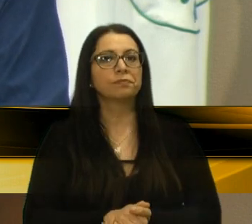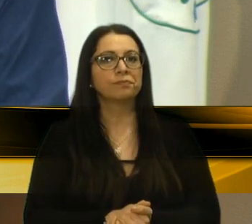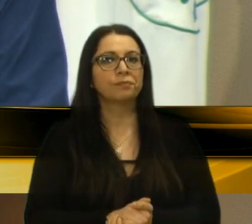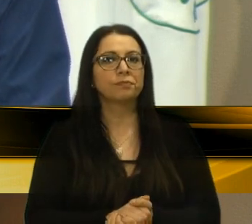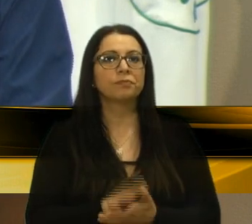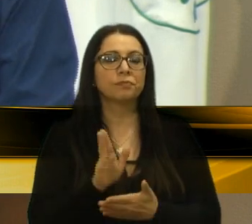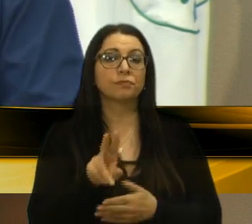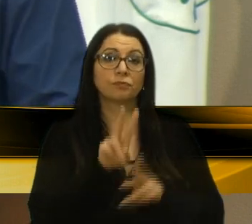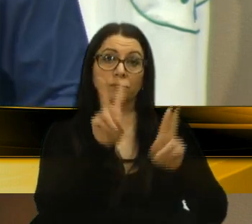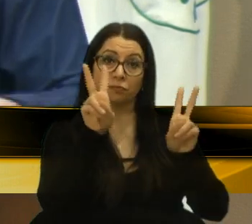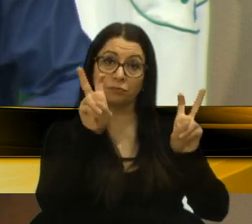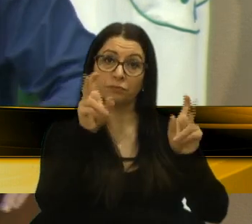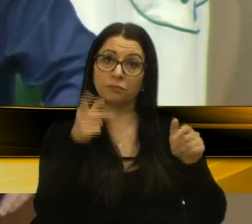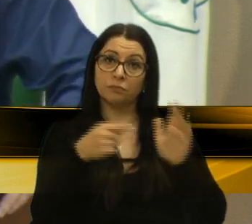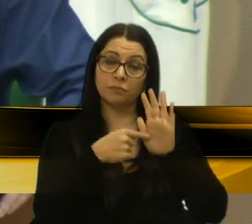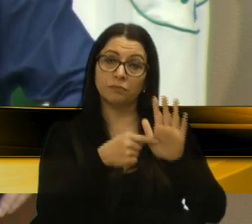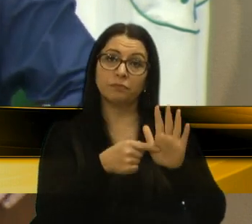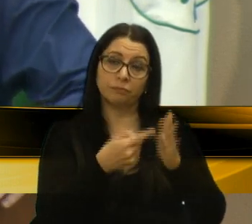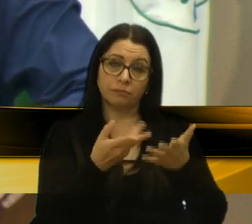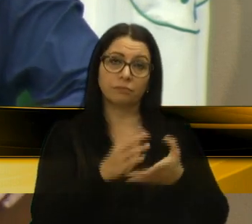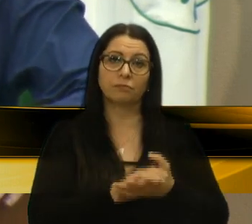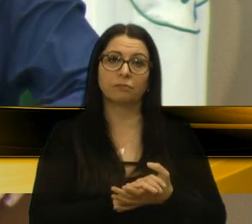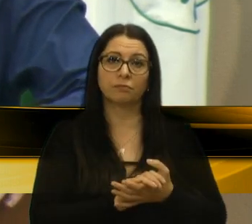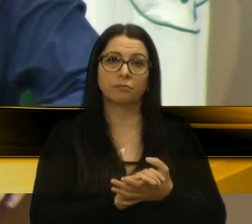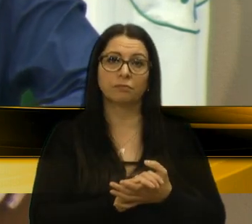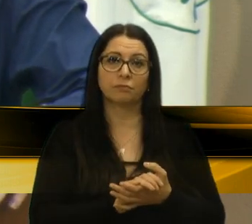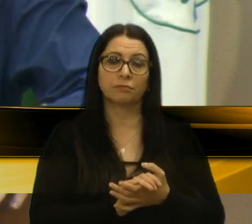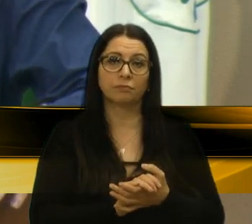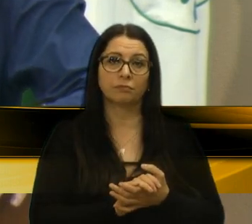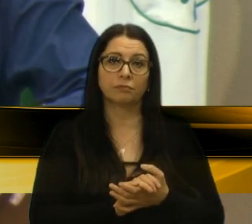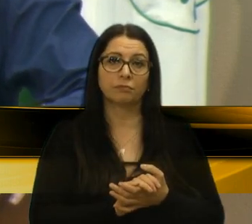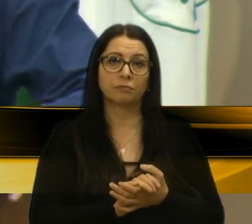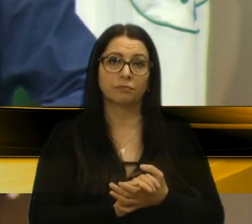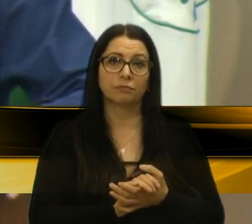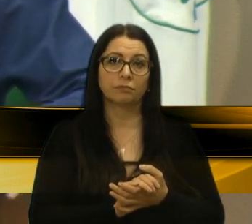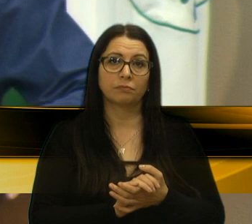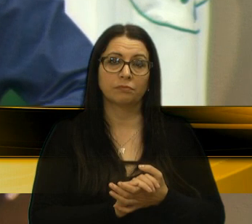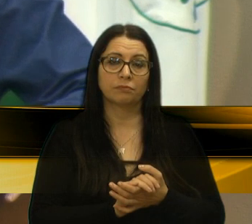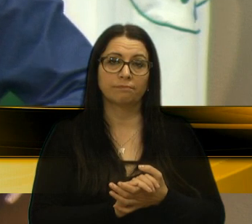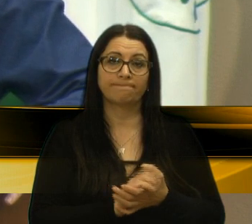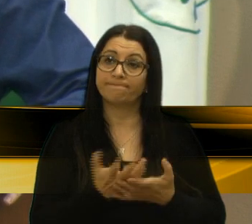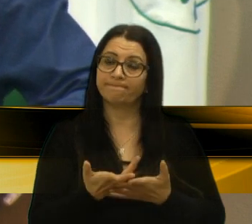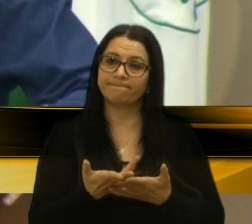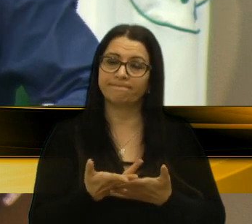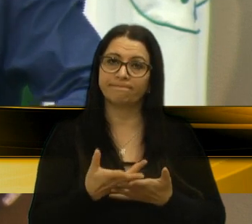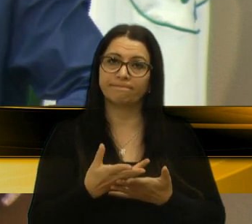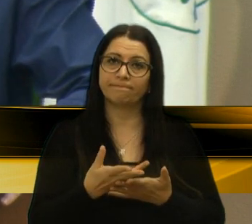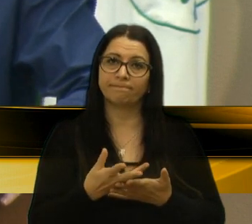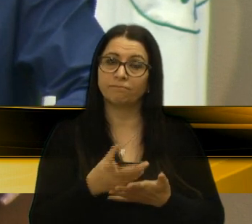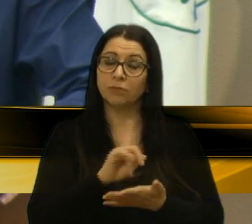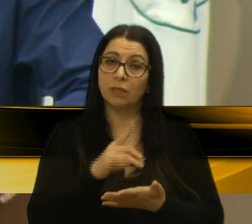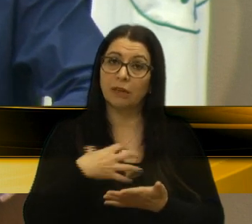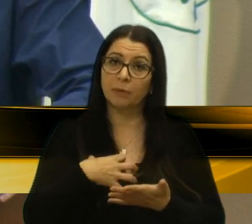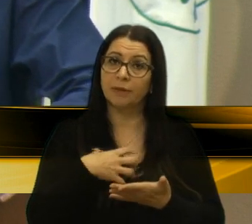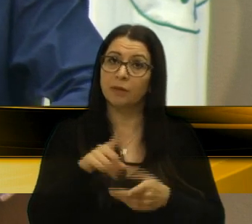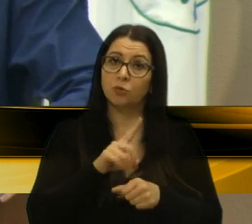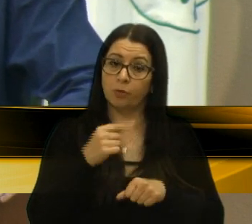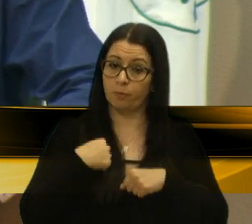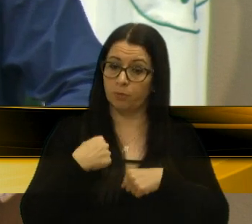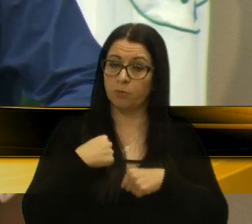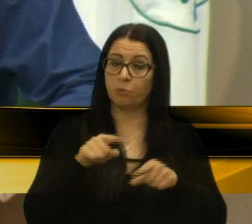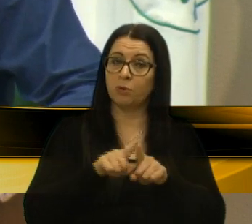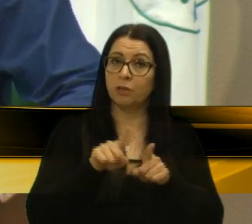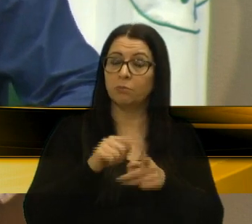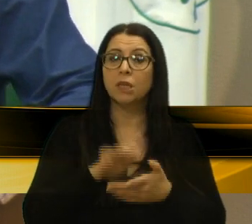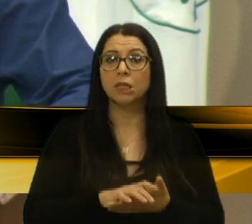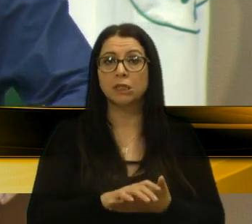hoje o assunto que eu trago aqui é um assunto que eu trago com uma grande indignação, não só por minha parte, como